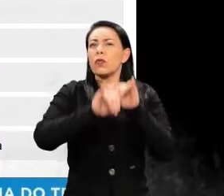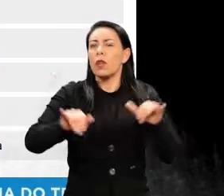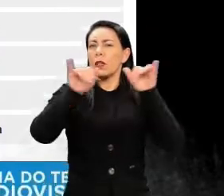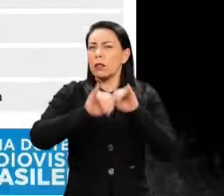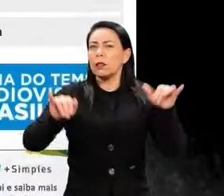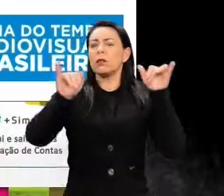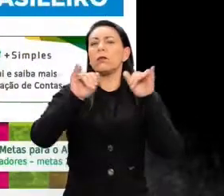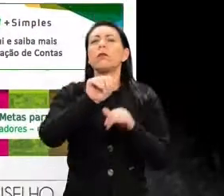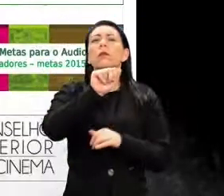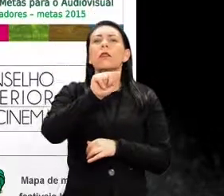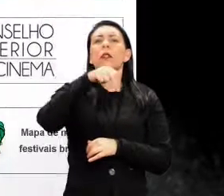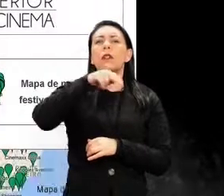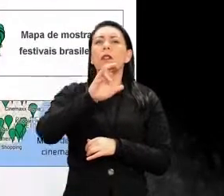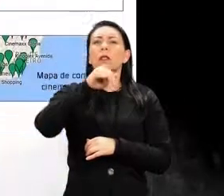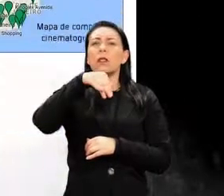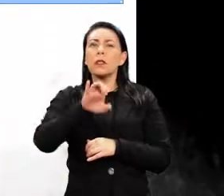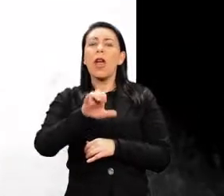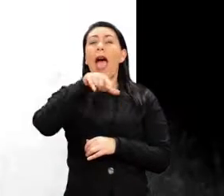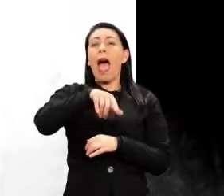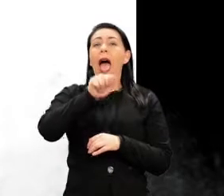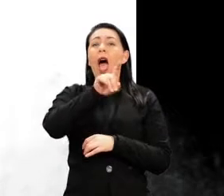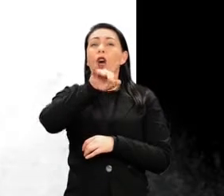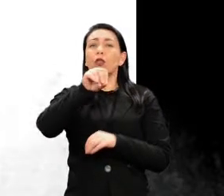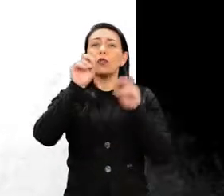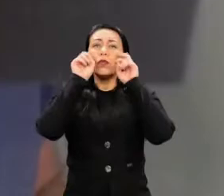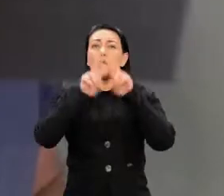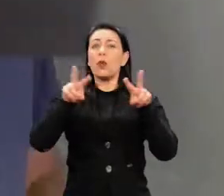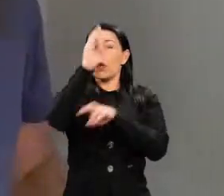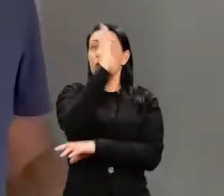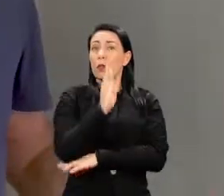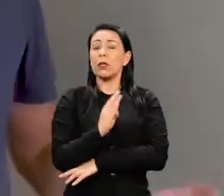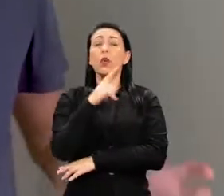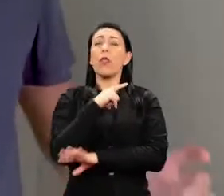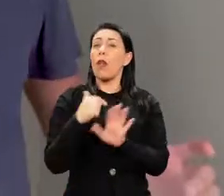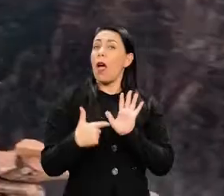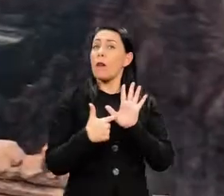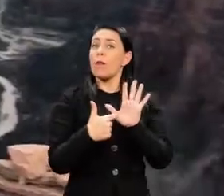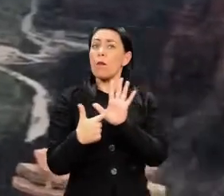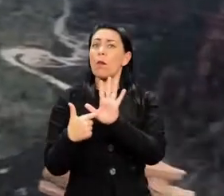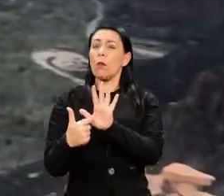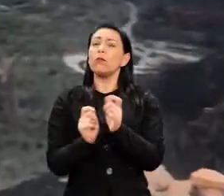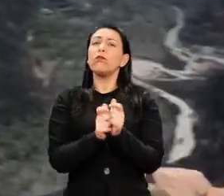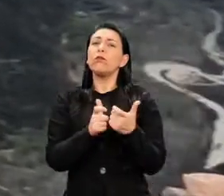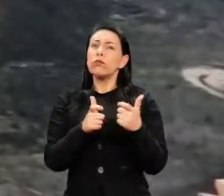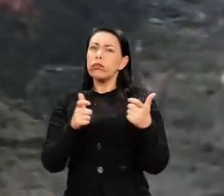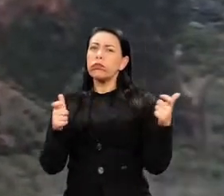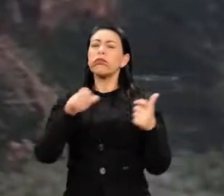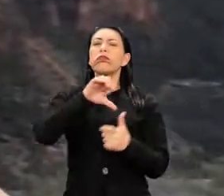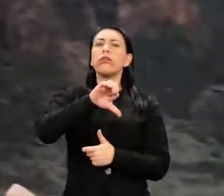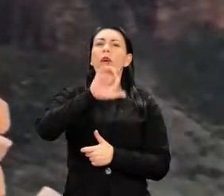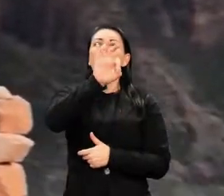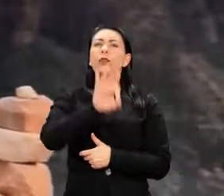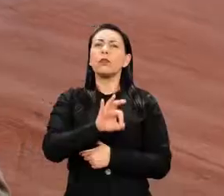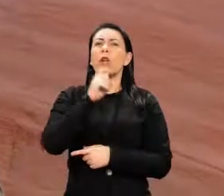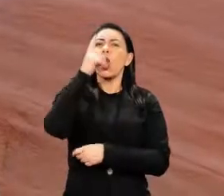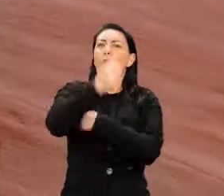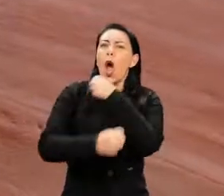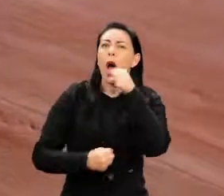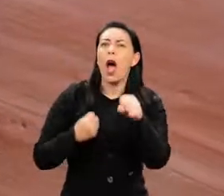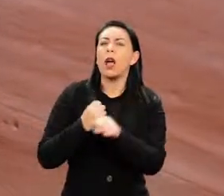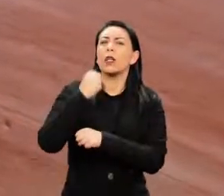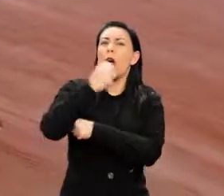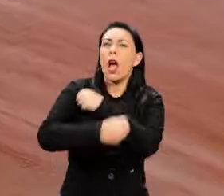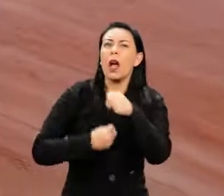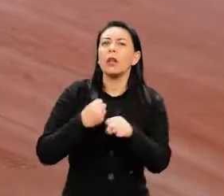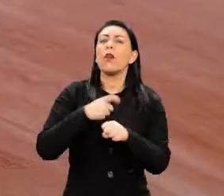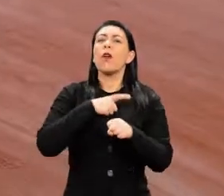ancine o audiovisual brasileiro tem apresentado expansão de quase 9% ao ano acompanhada de aumento